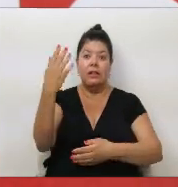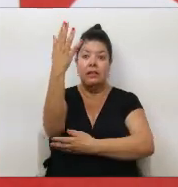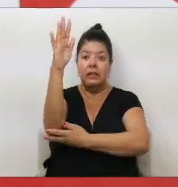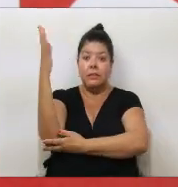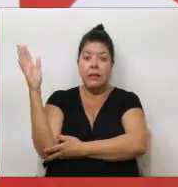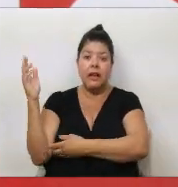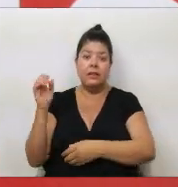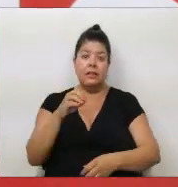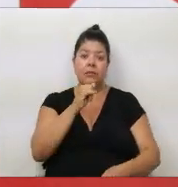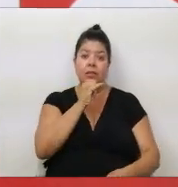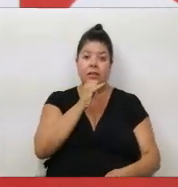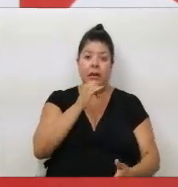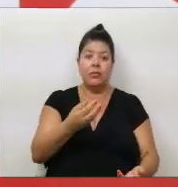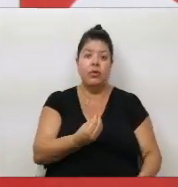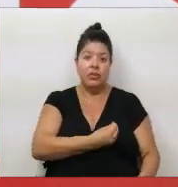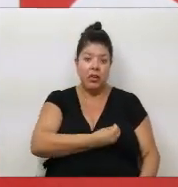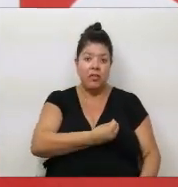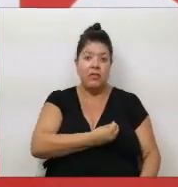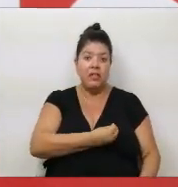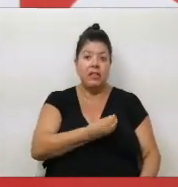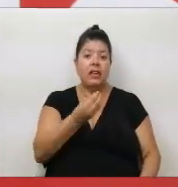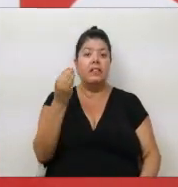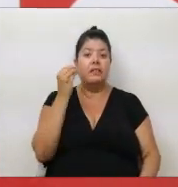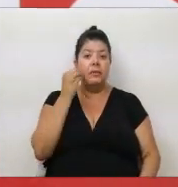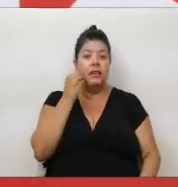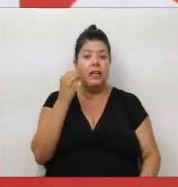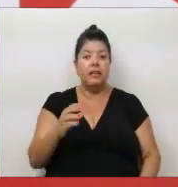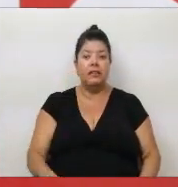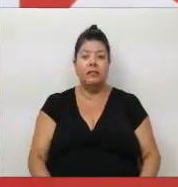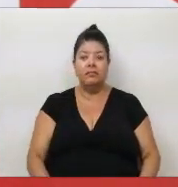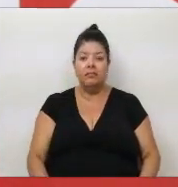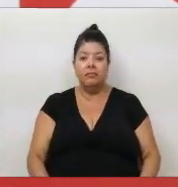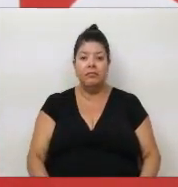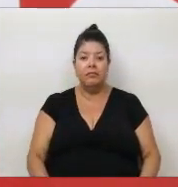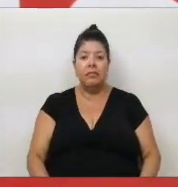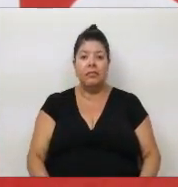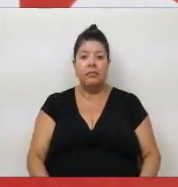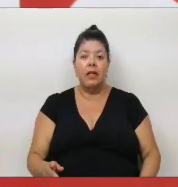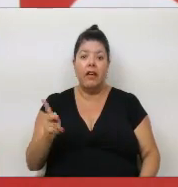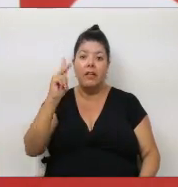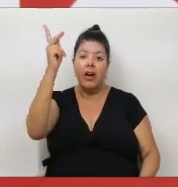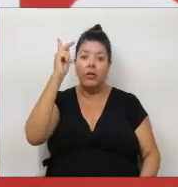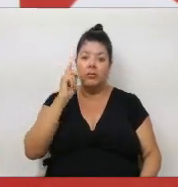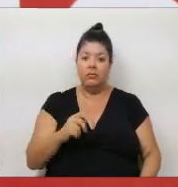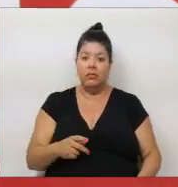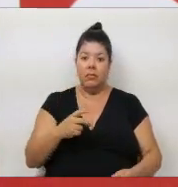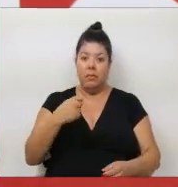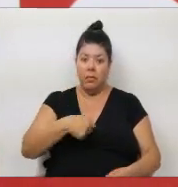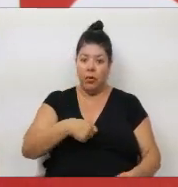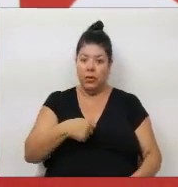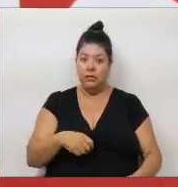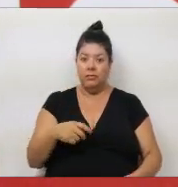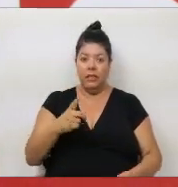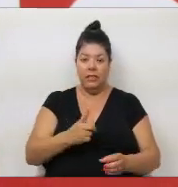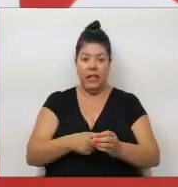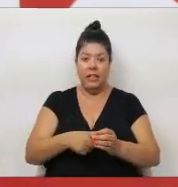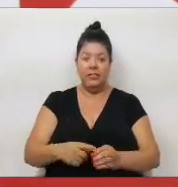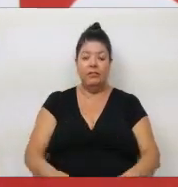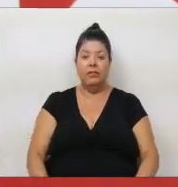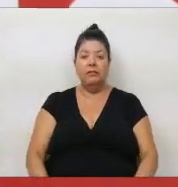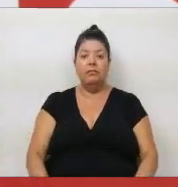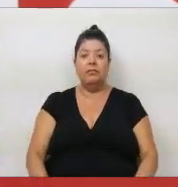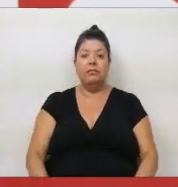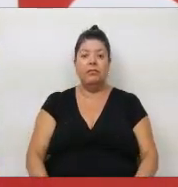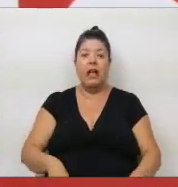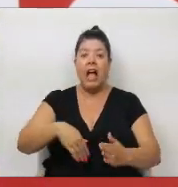já vivenciei. O Música na Praça valoriza os músicos da cidade, né? O Arte na Praça valoriza